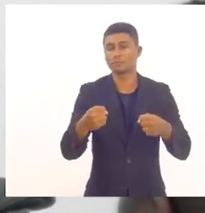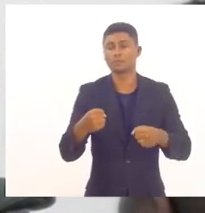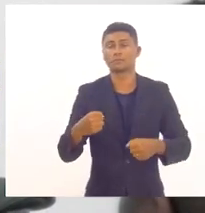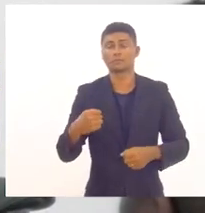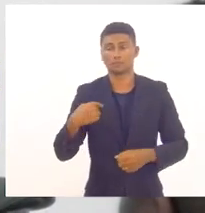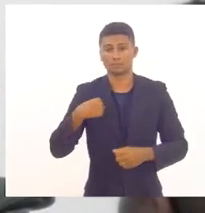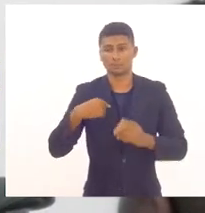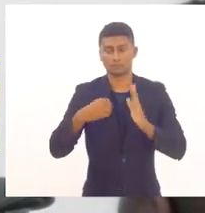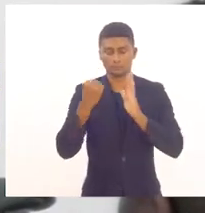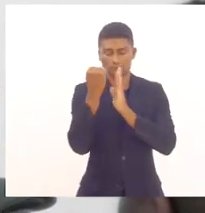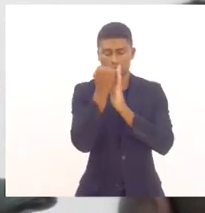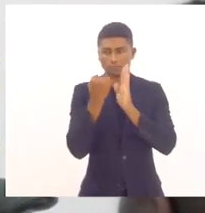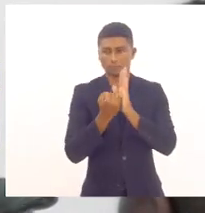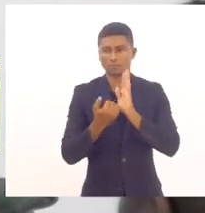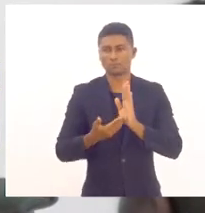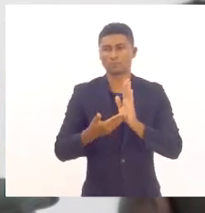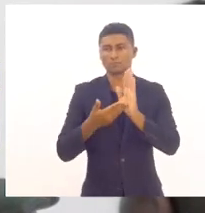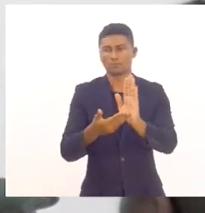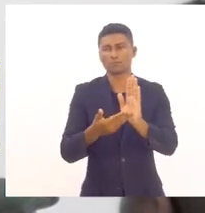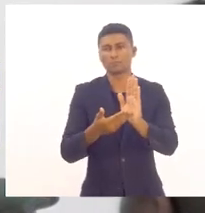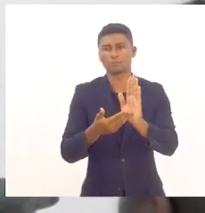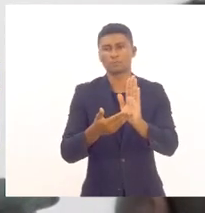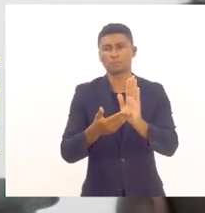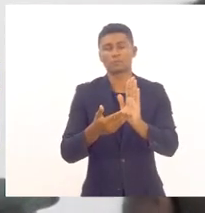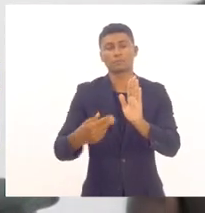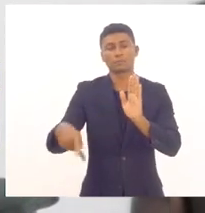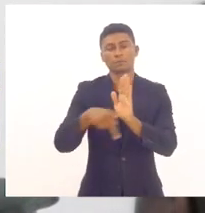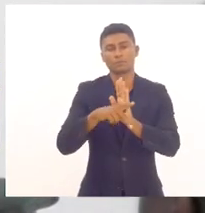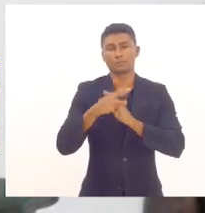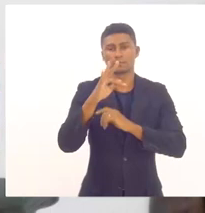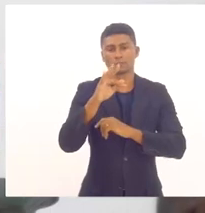aqui o ofício feito pela FECARGE.